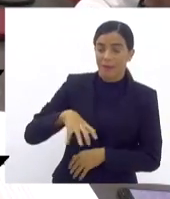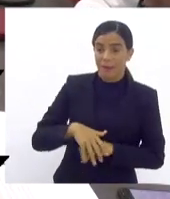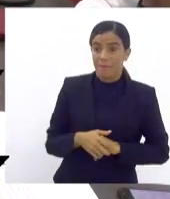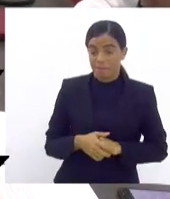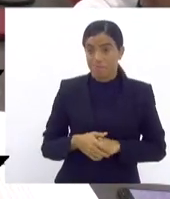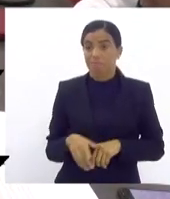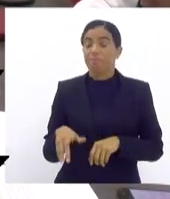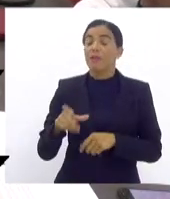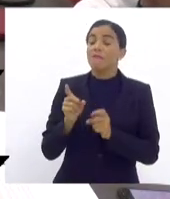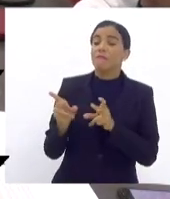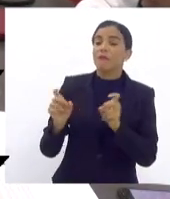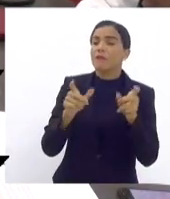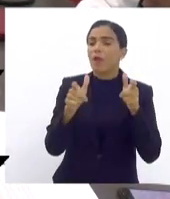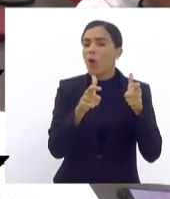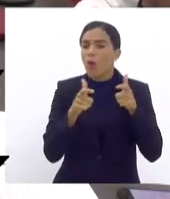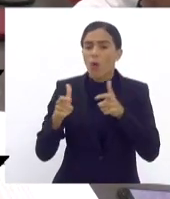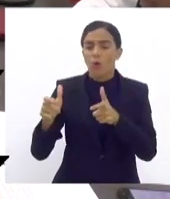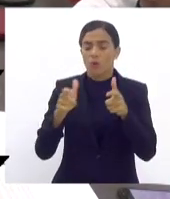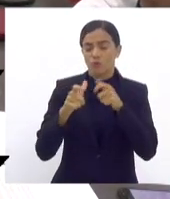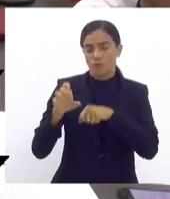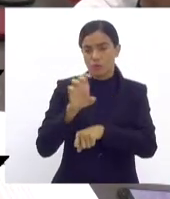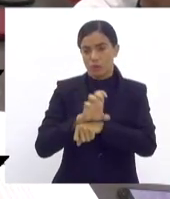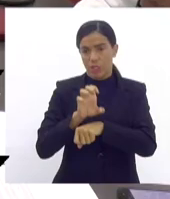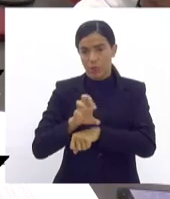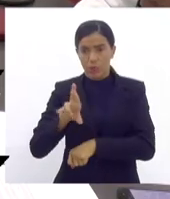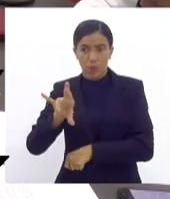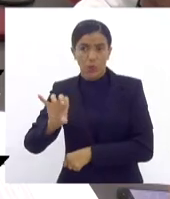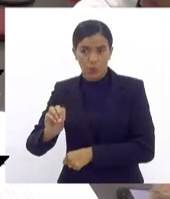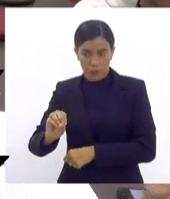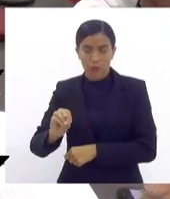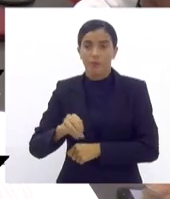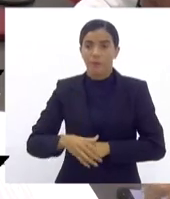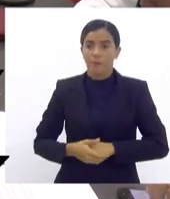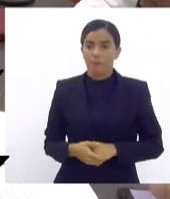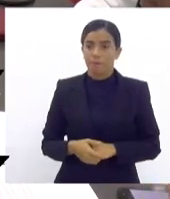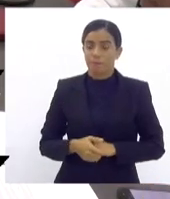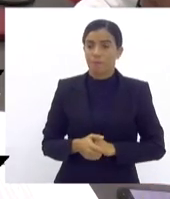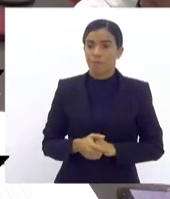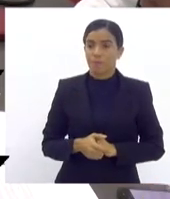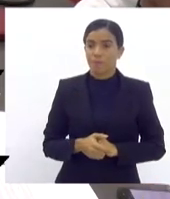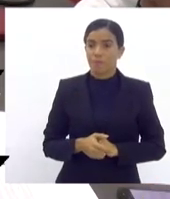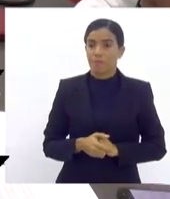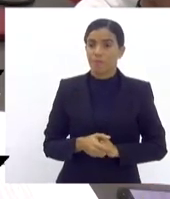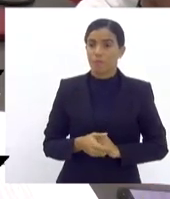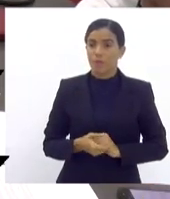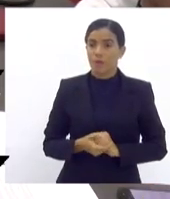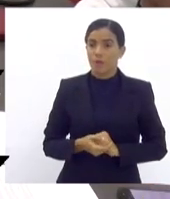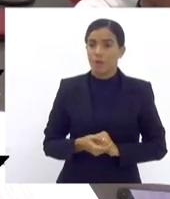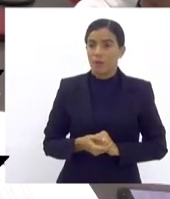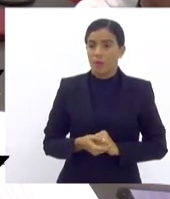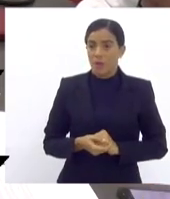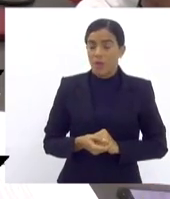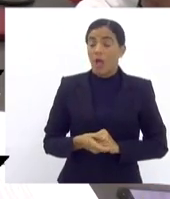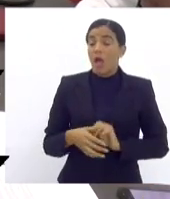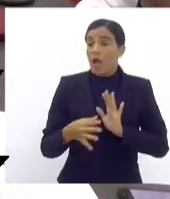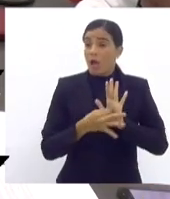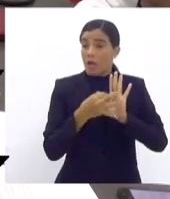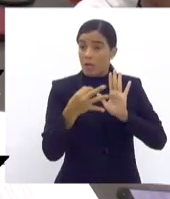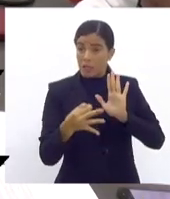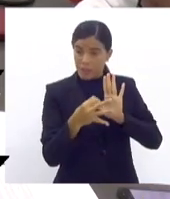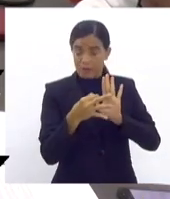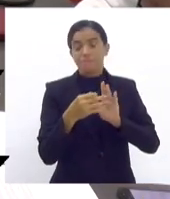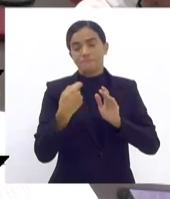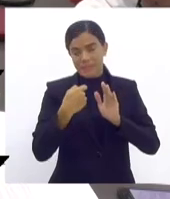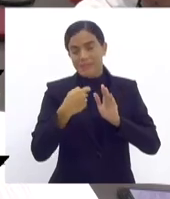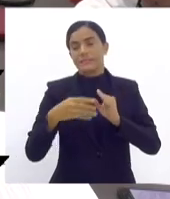no âmbito do Estado do Rio de Janeiro. Para parecer, deputado doutor Serginho. Parecer pela constitucionalidade com emenda,